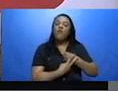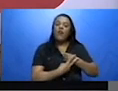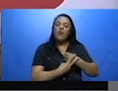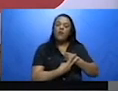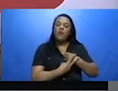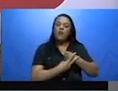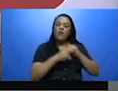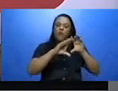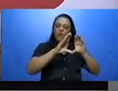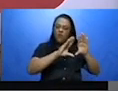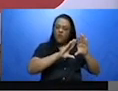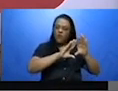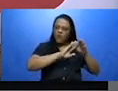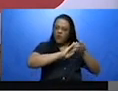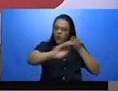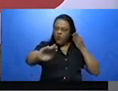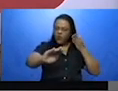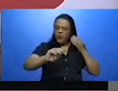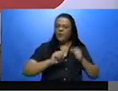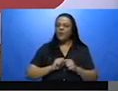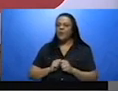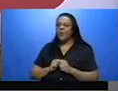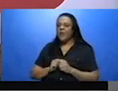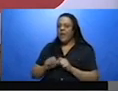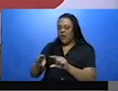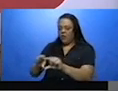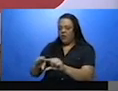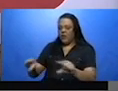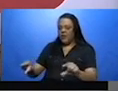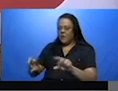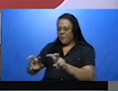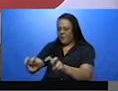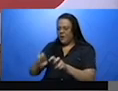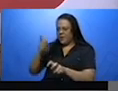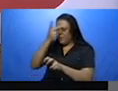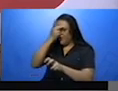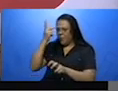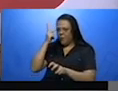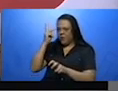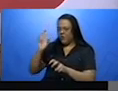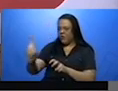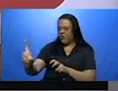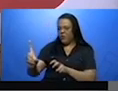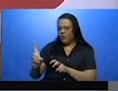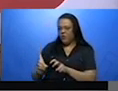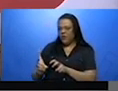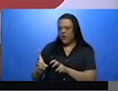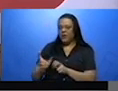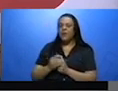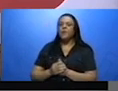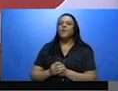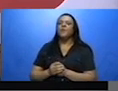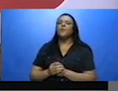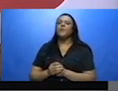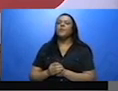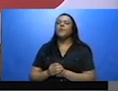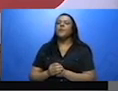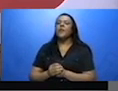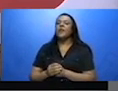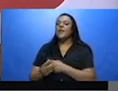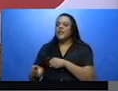tenho o verbo perceber, então é um período composto por dois verbos. A minha oração principal lá, essa de cá é a